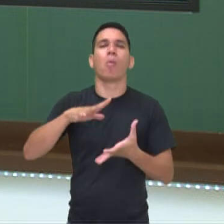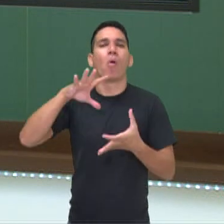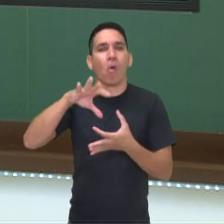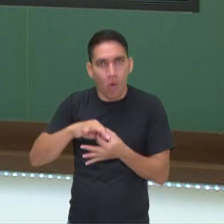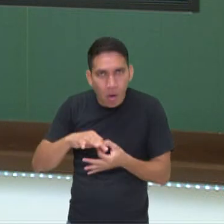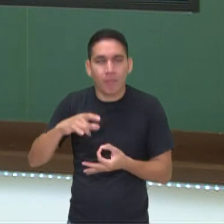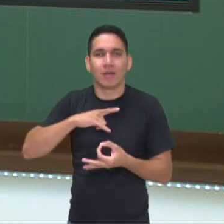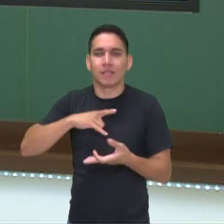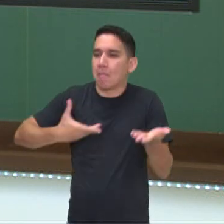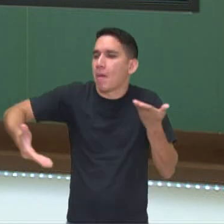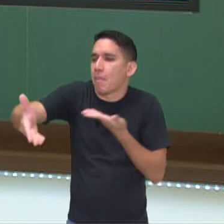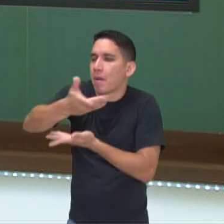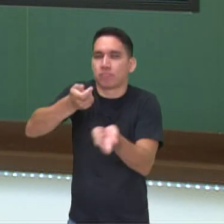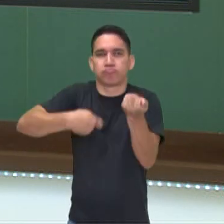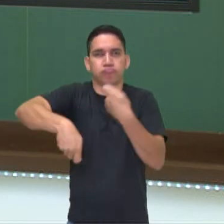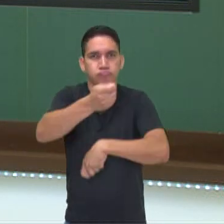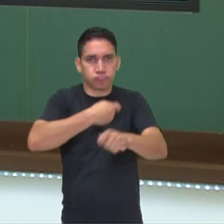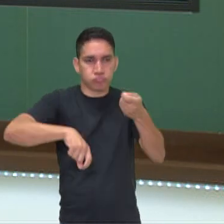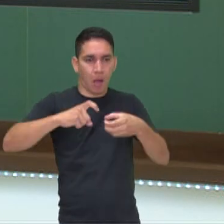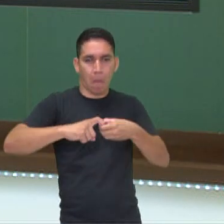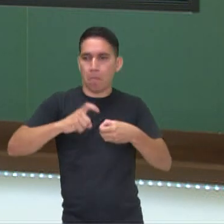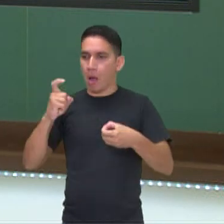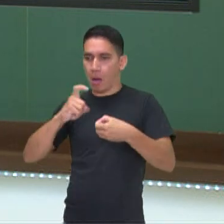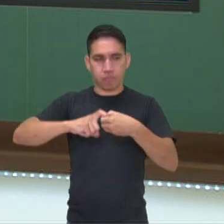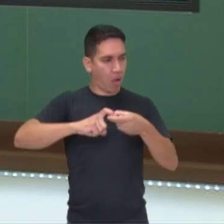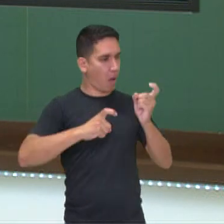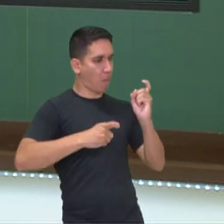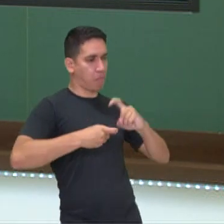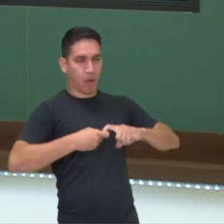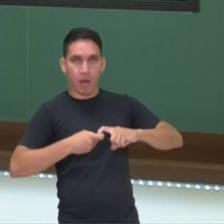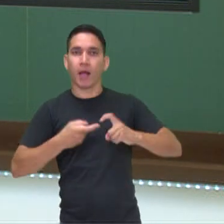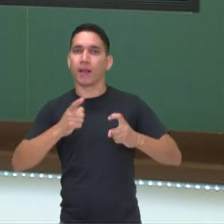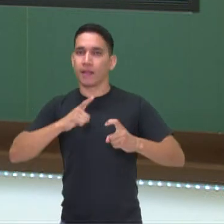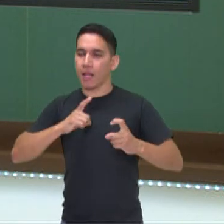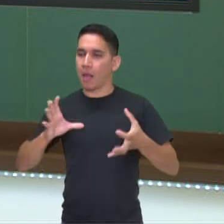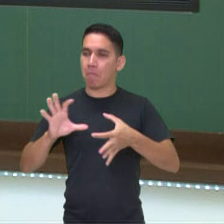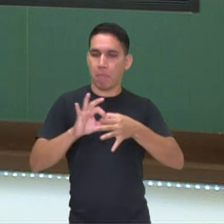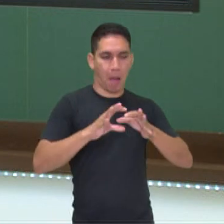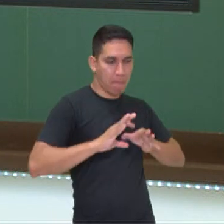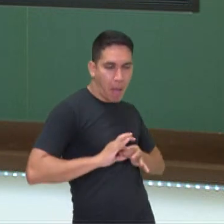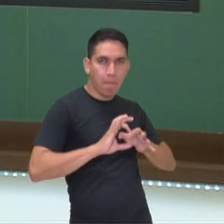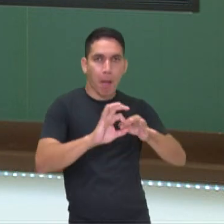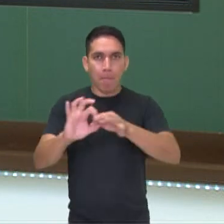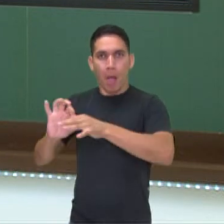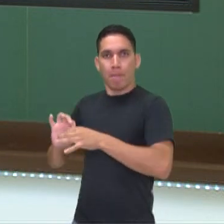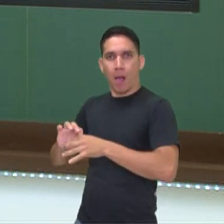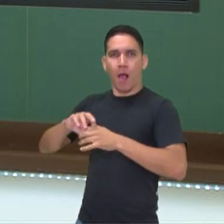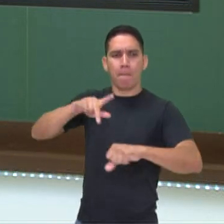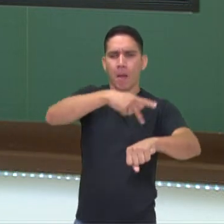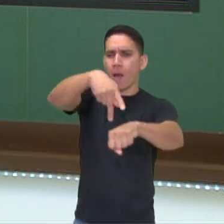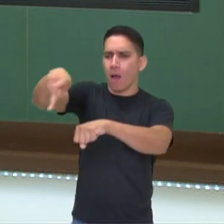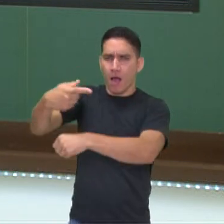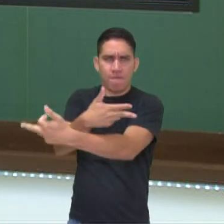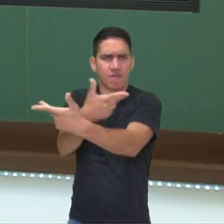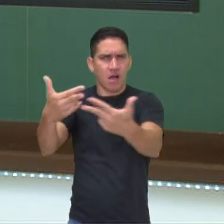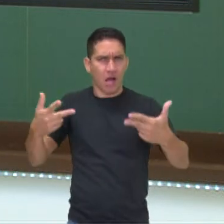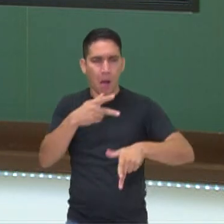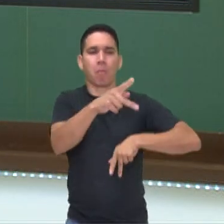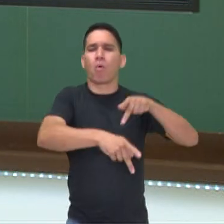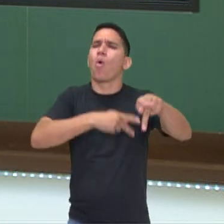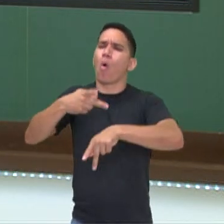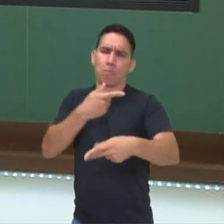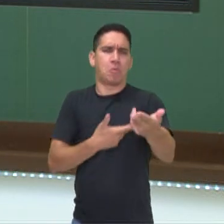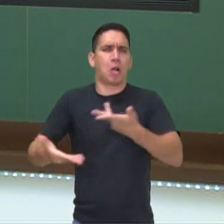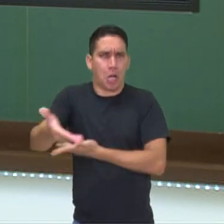temos uma interdependência e uma interrelação entre diversas nações, diversos povos, diversas empresas,